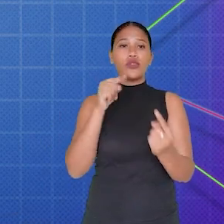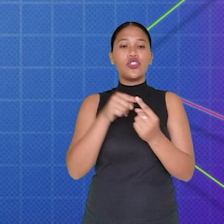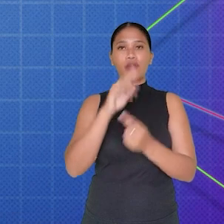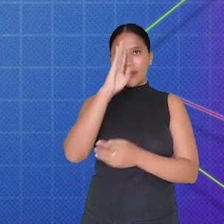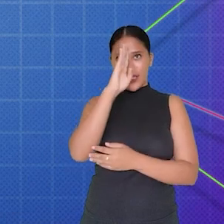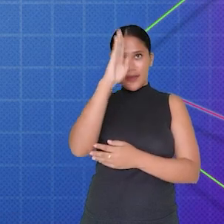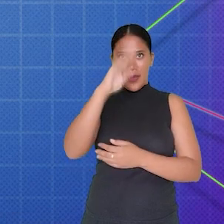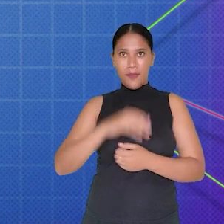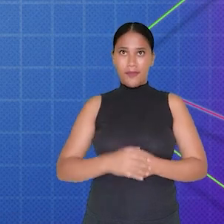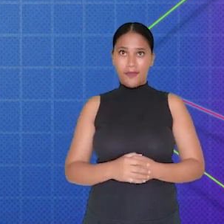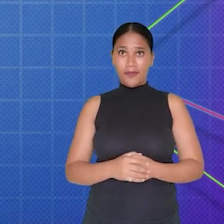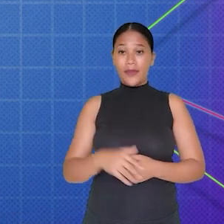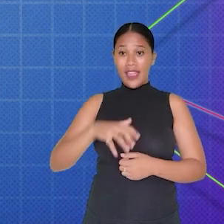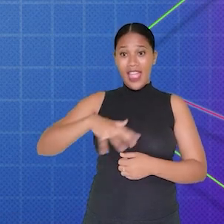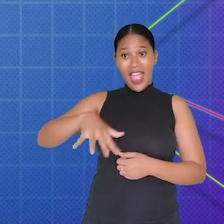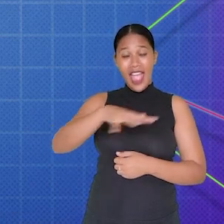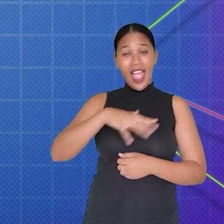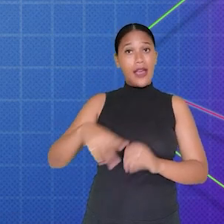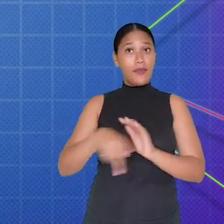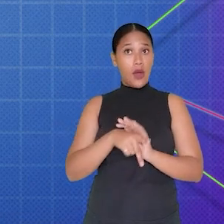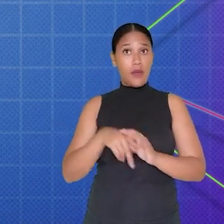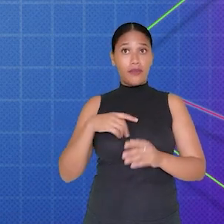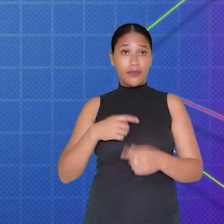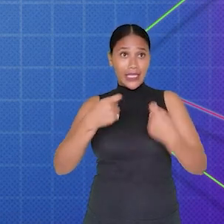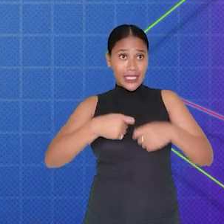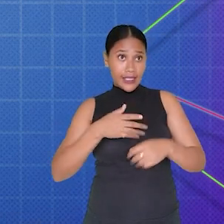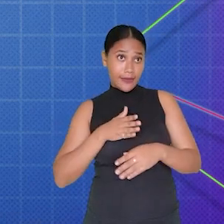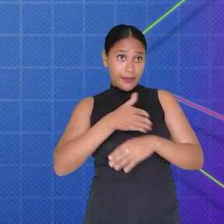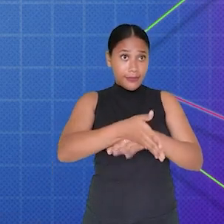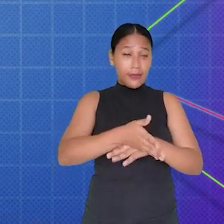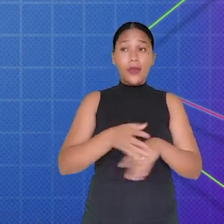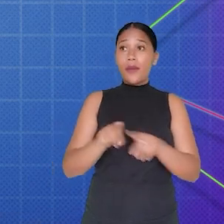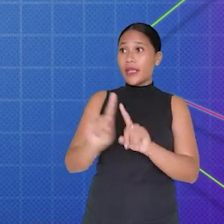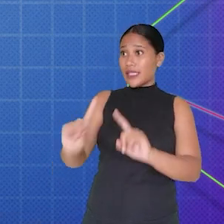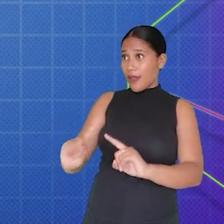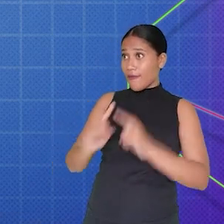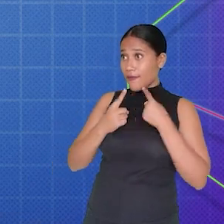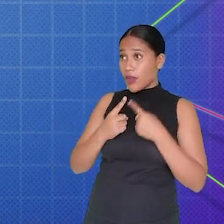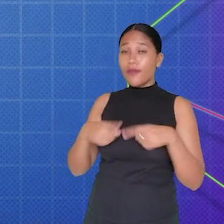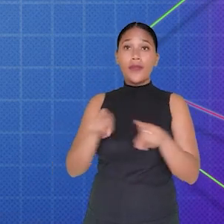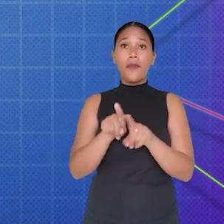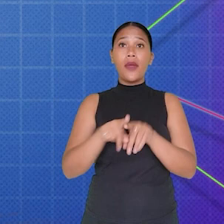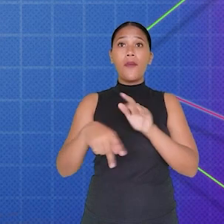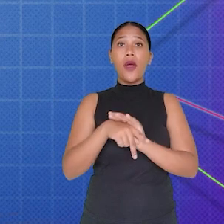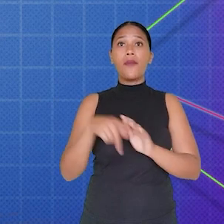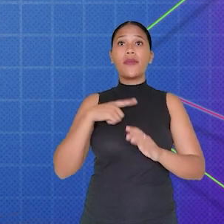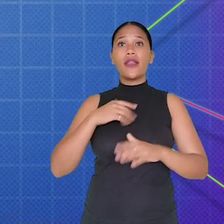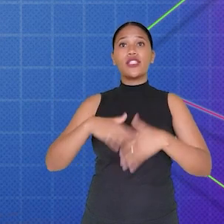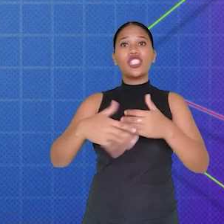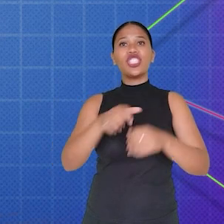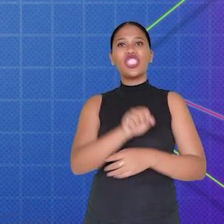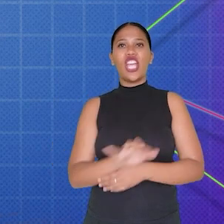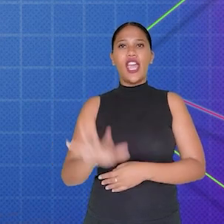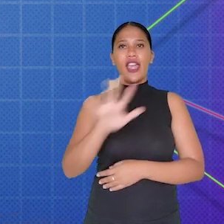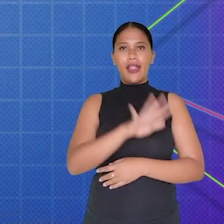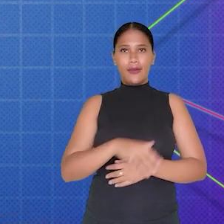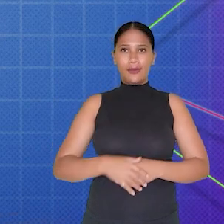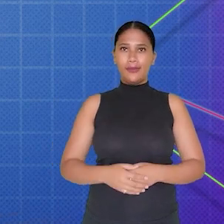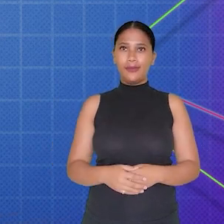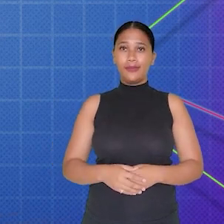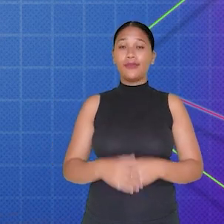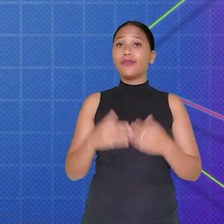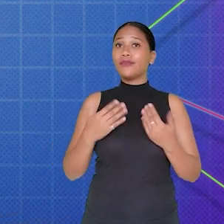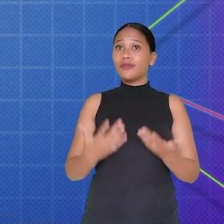pode definir o objetivo principal no mapa, as áreas que o jogador precisa percorrer, os desafios que ele irá enfrentar e a progressão geral